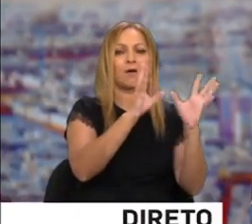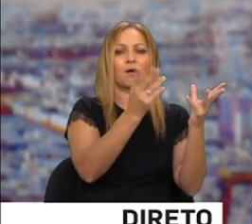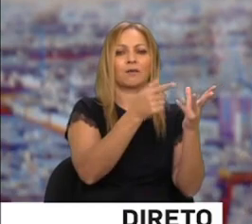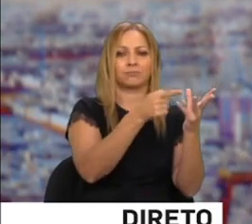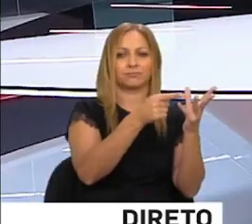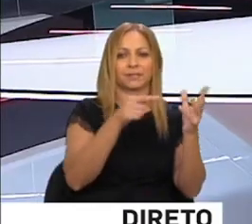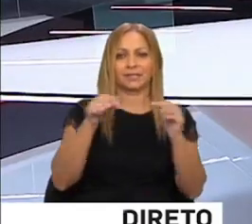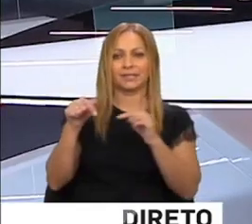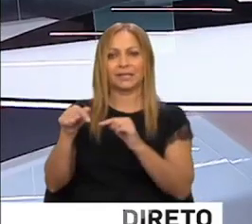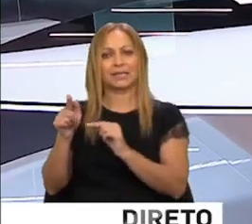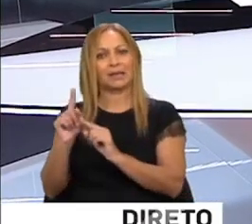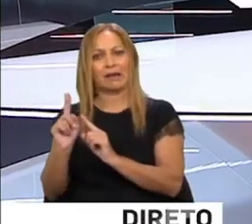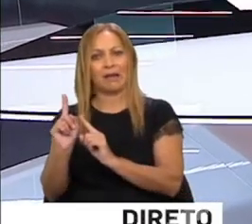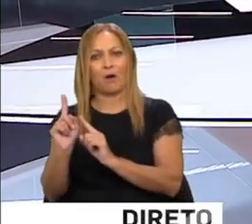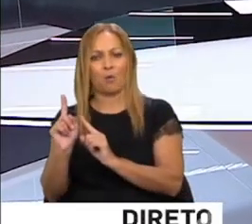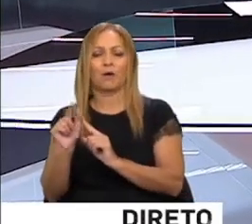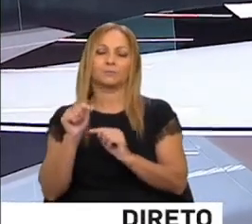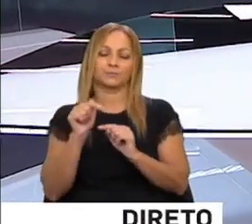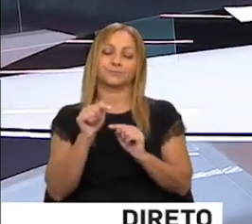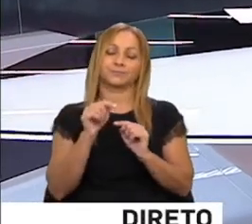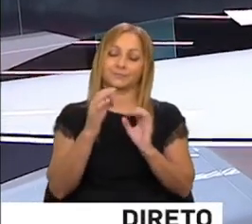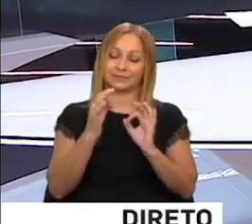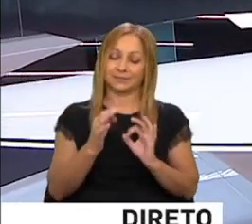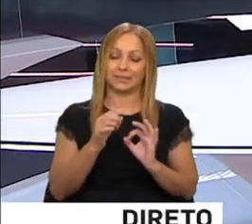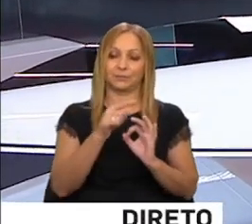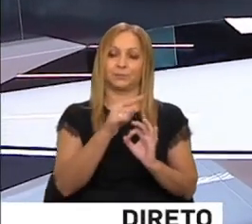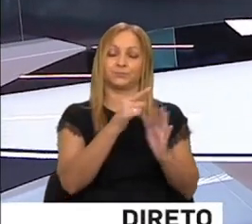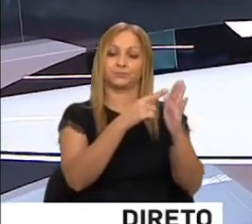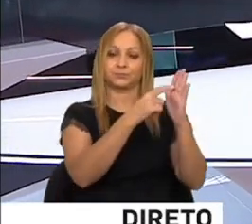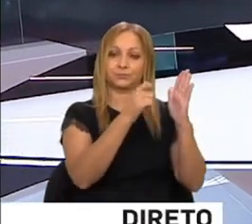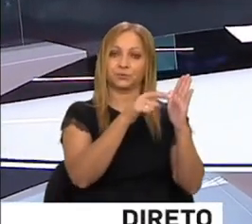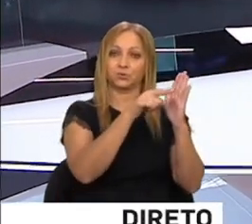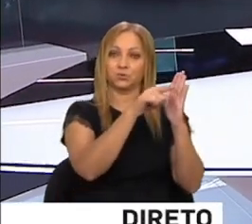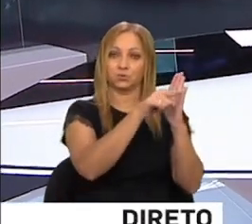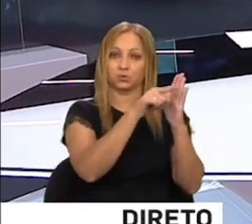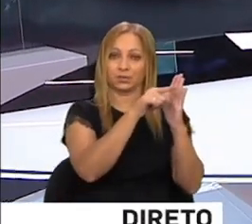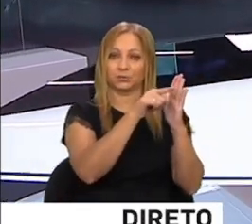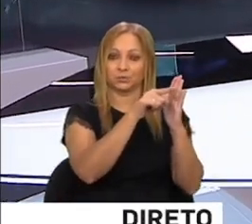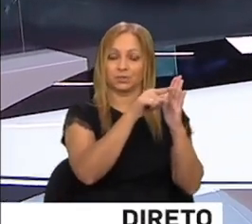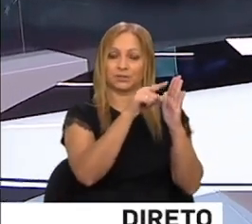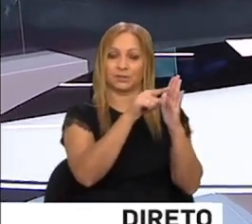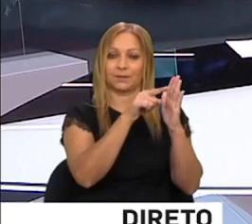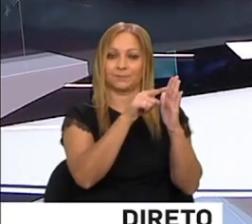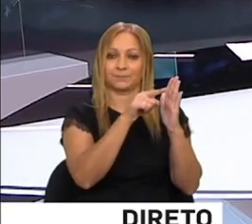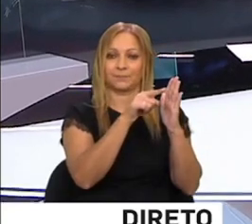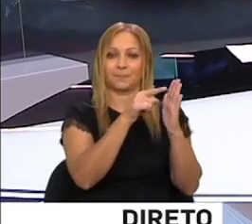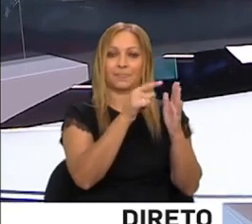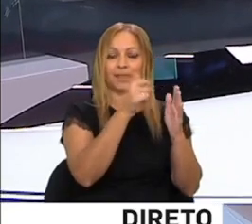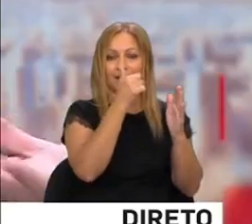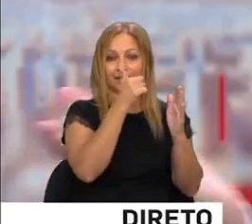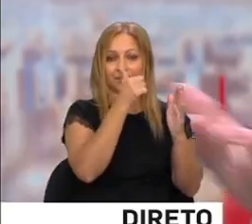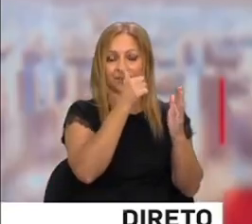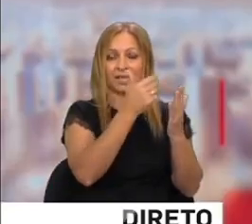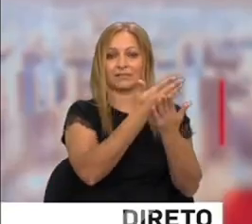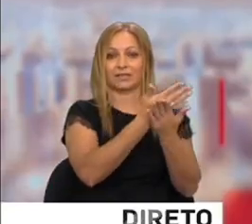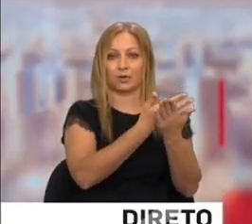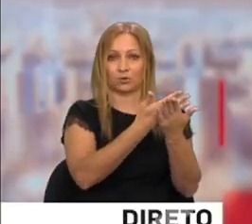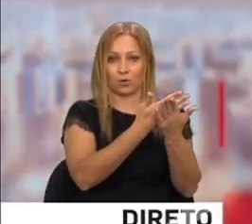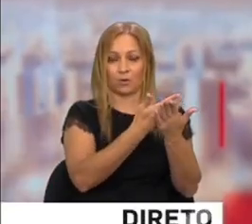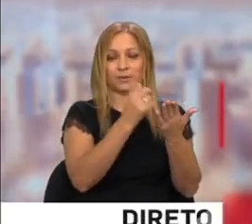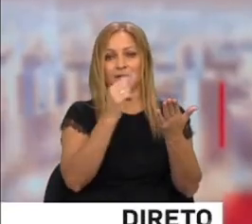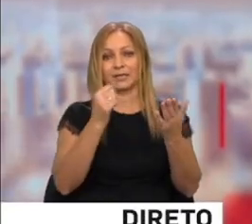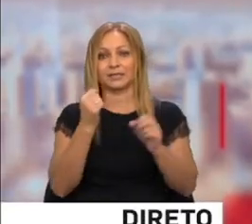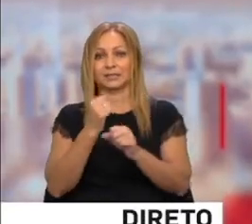de forma cega exatamente aquilo que eu acabei de dizer o mandato nos Estados Unidos é um mandato equivalente este atividade econômica inclusive emprego